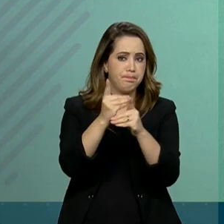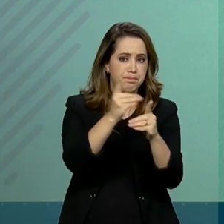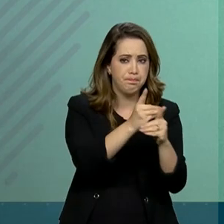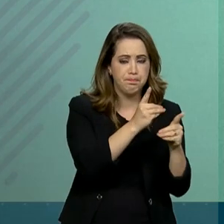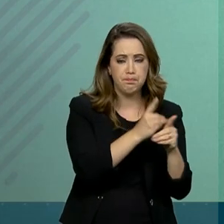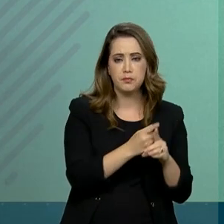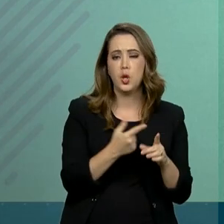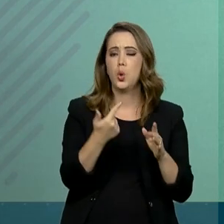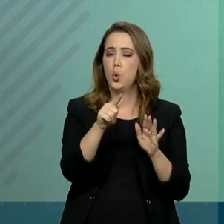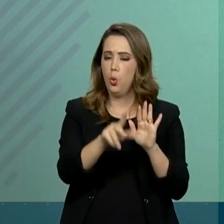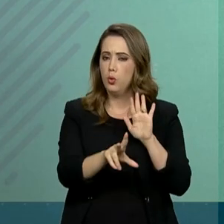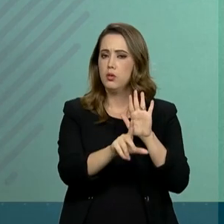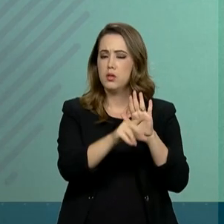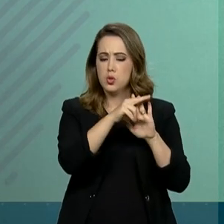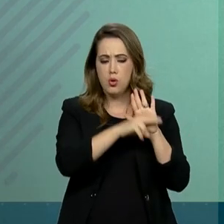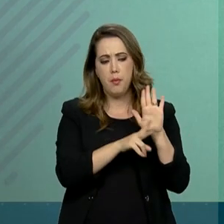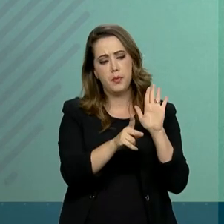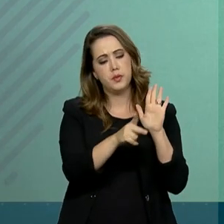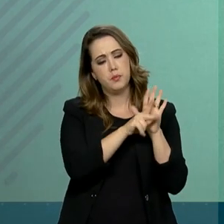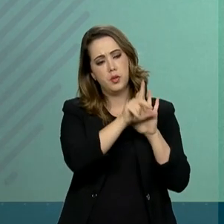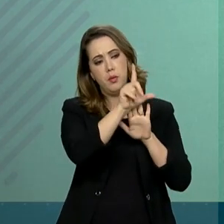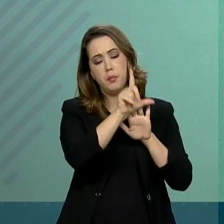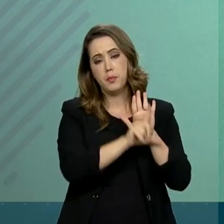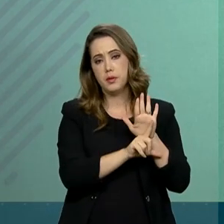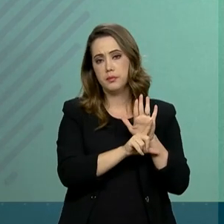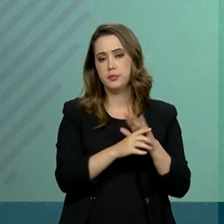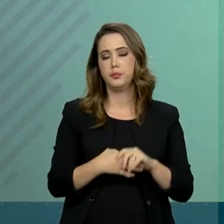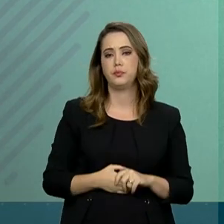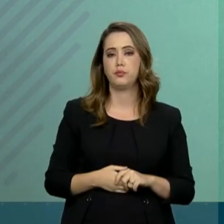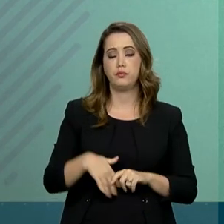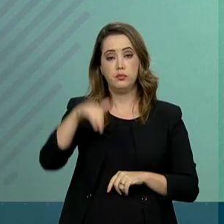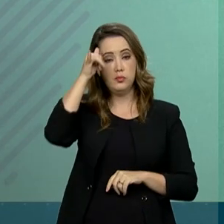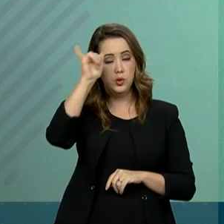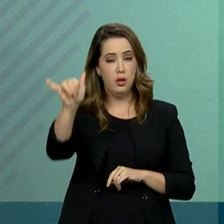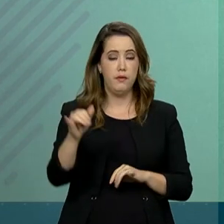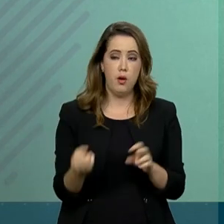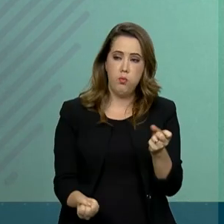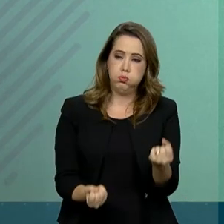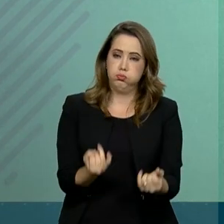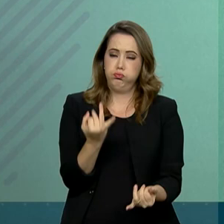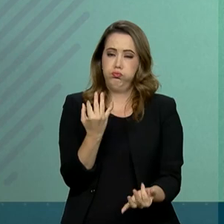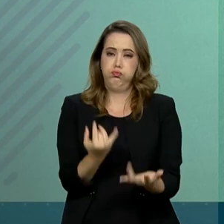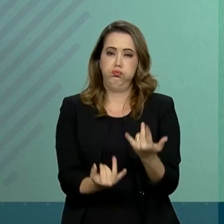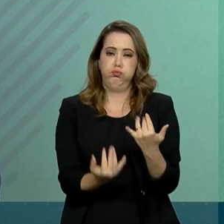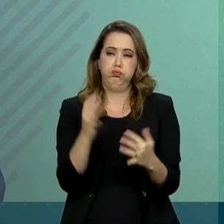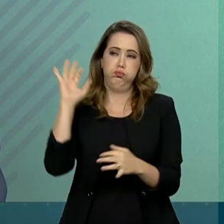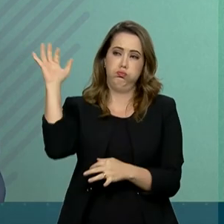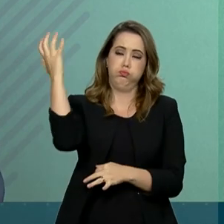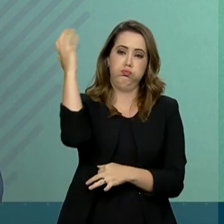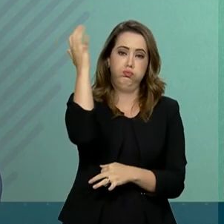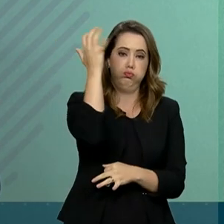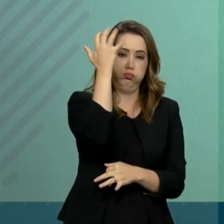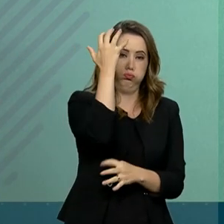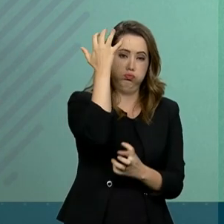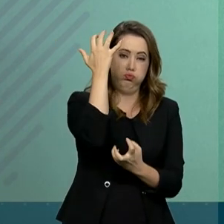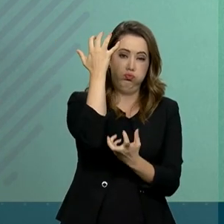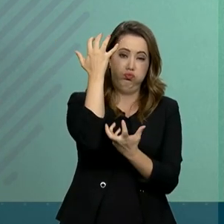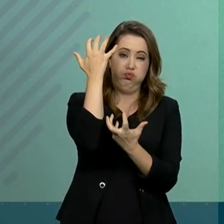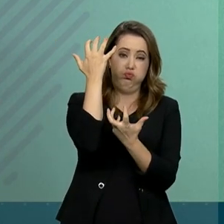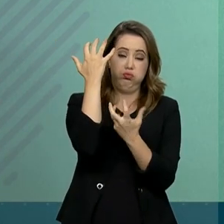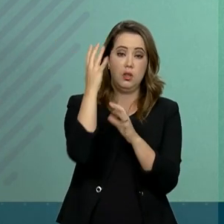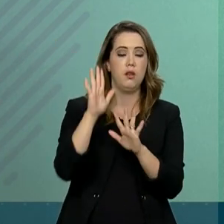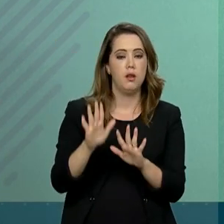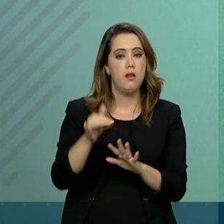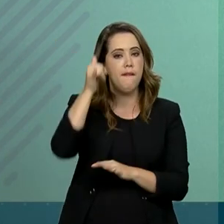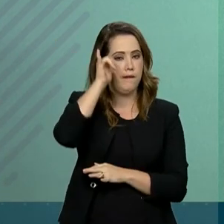legislação a prevenção a incêndios florestais reforçada a relação